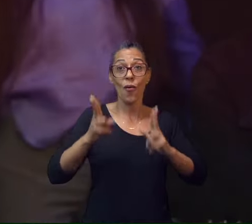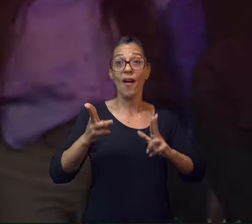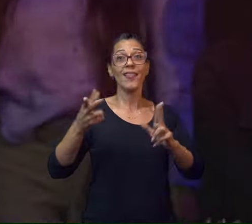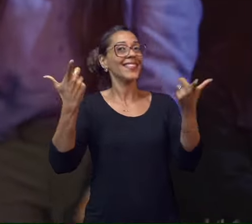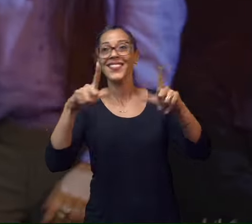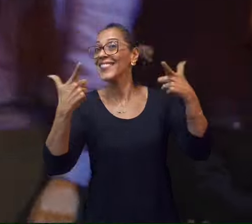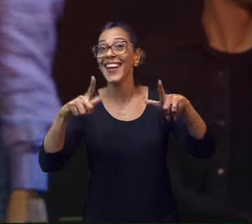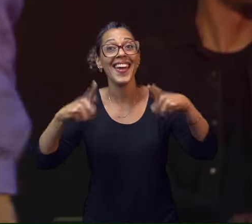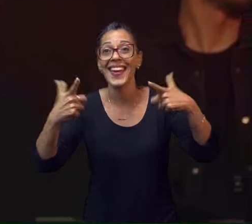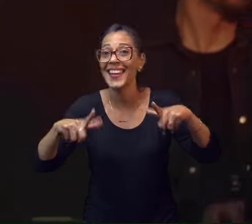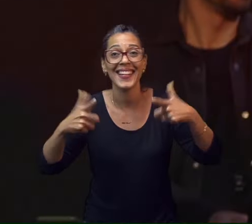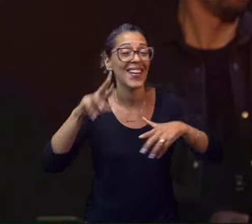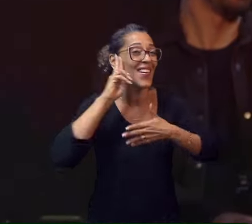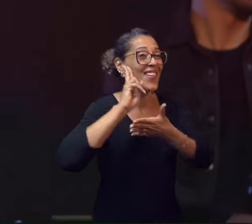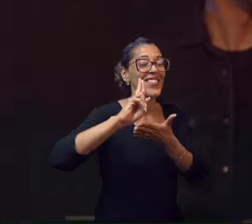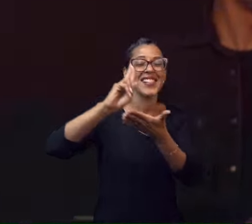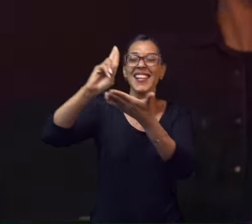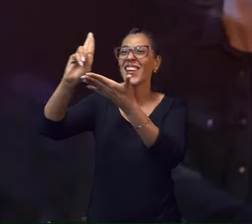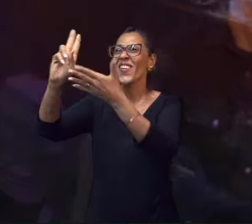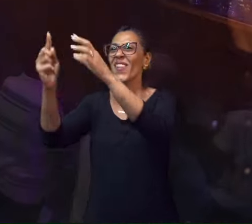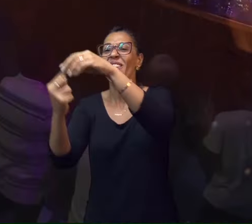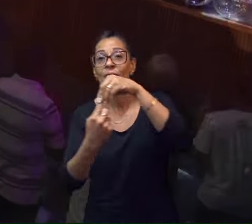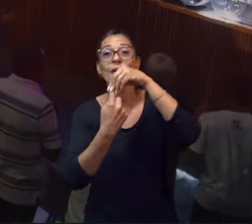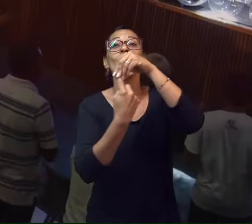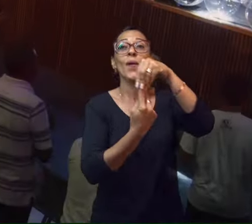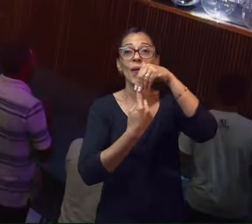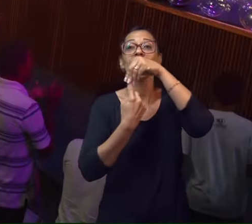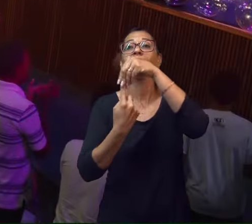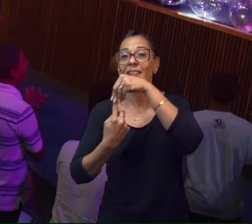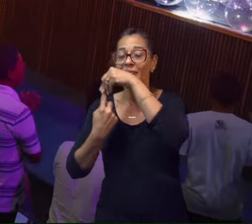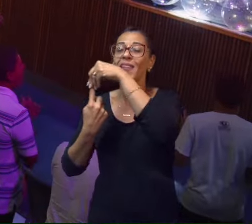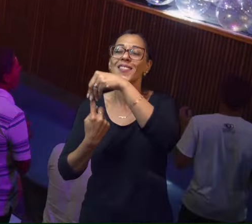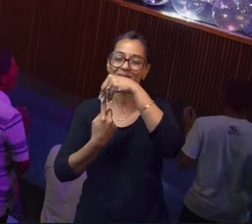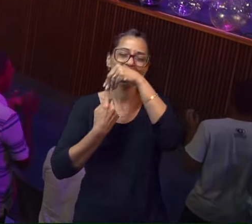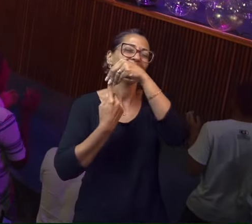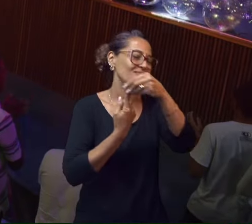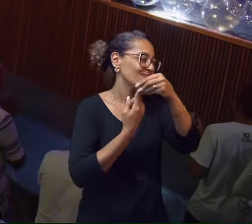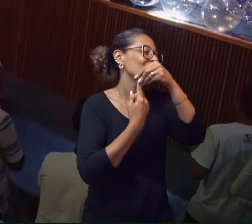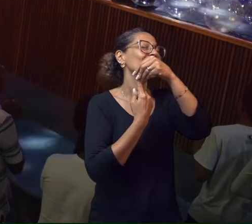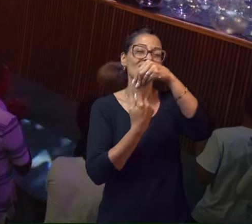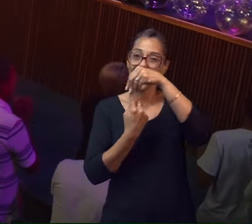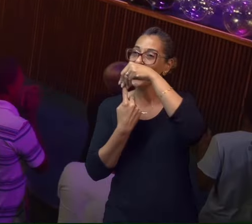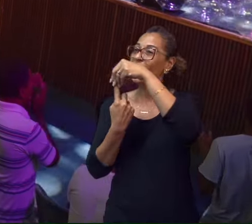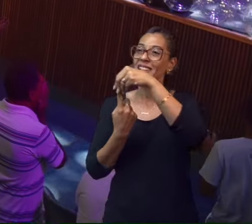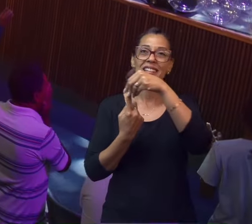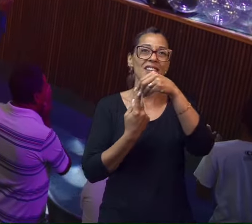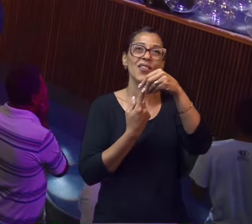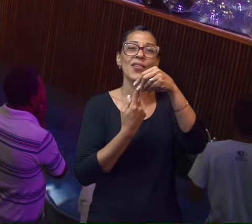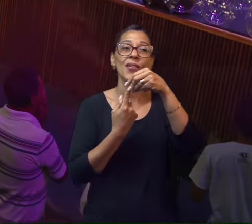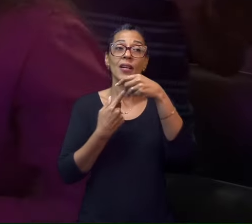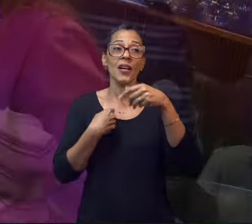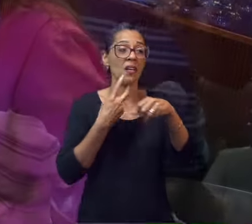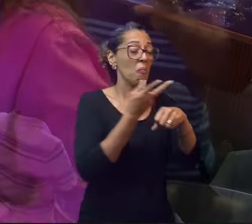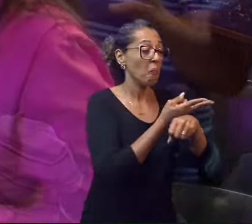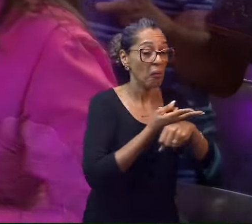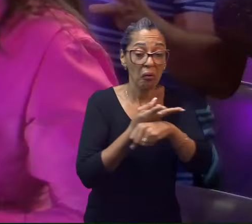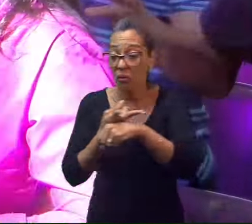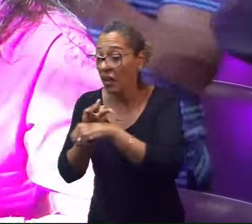não há outro igual a ti